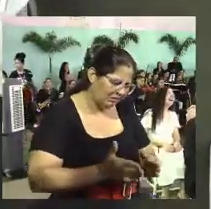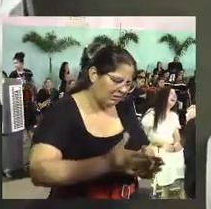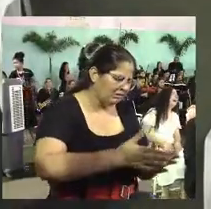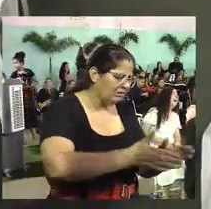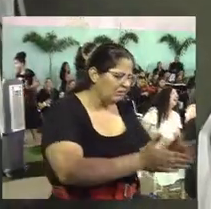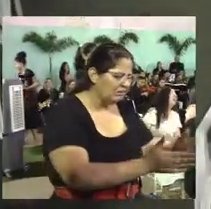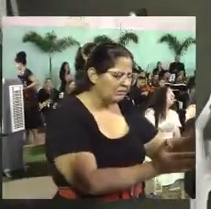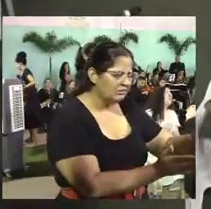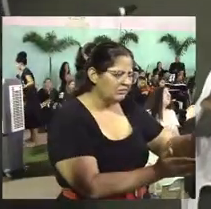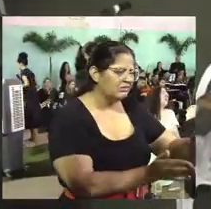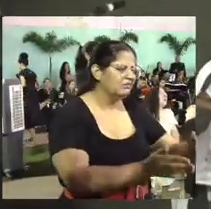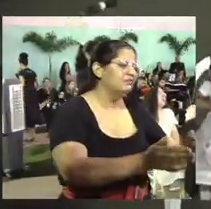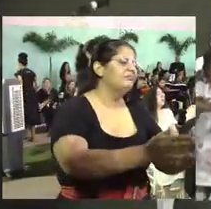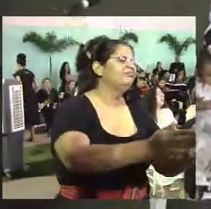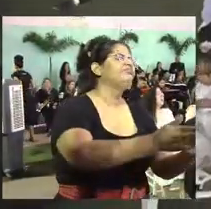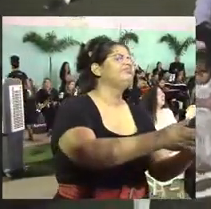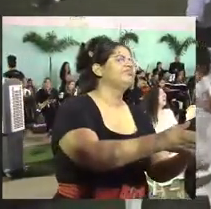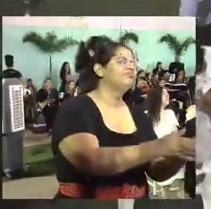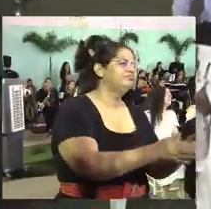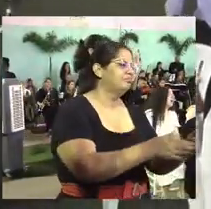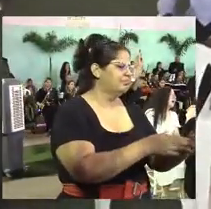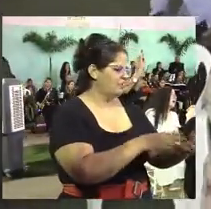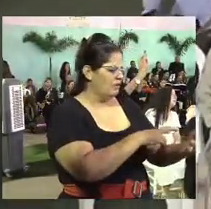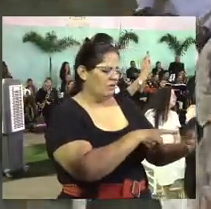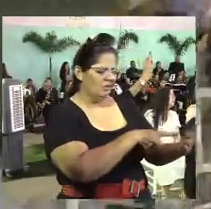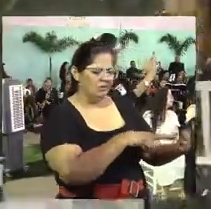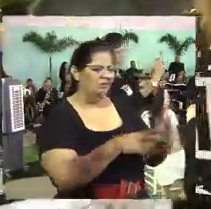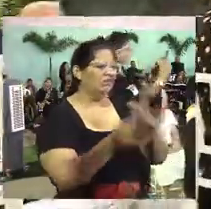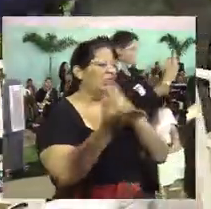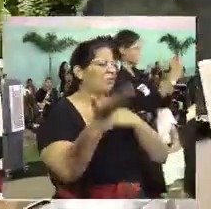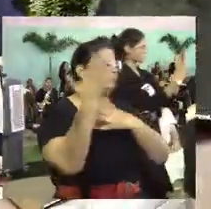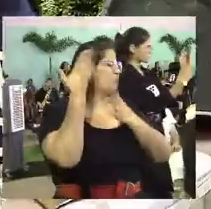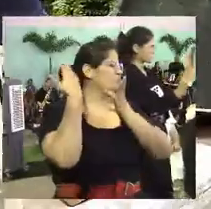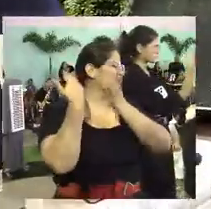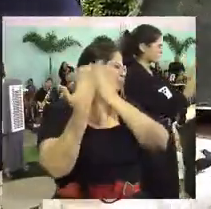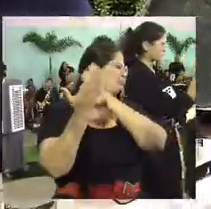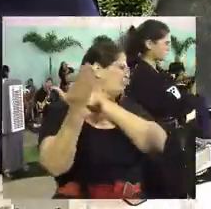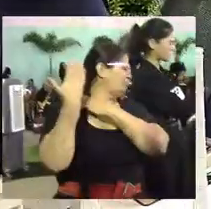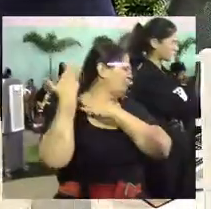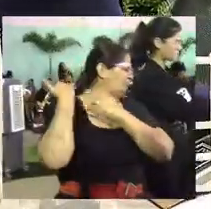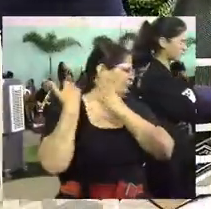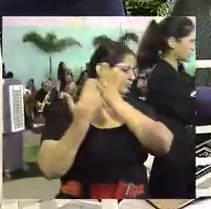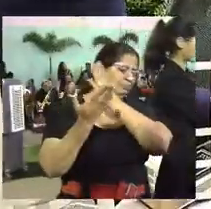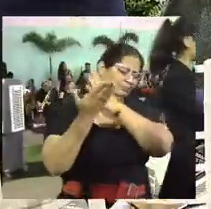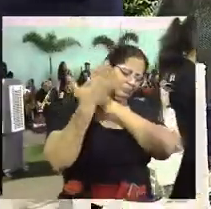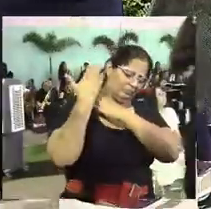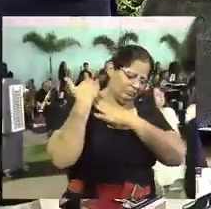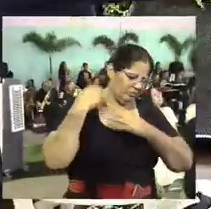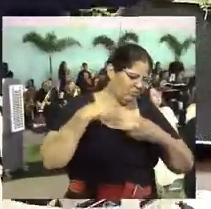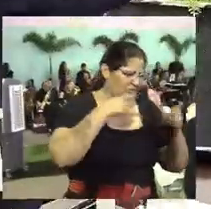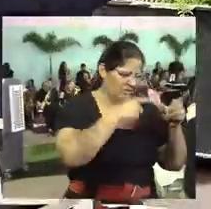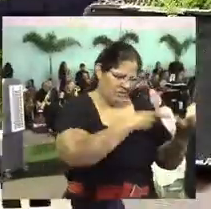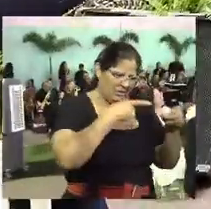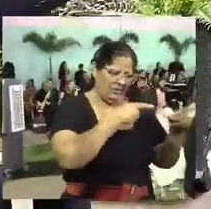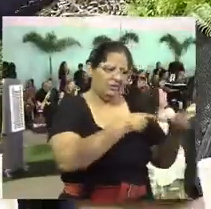fica com Deus que o passado ficou para trás